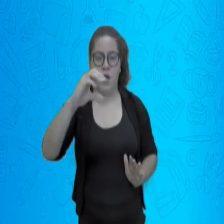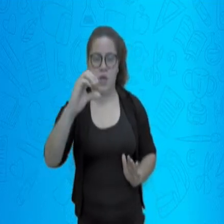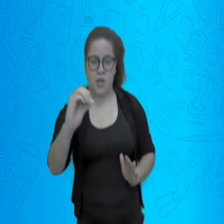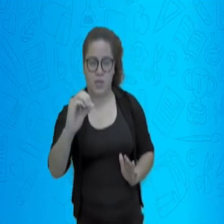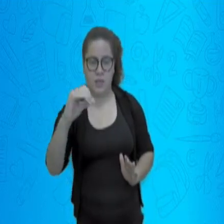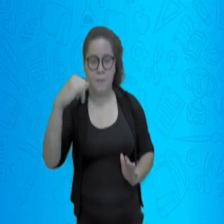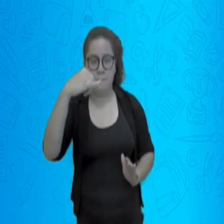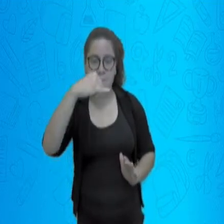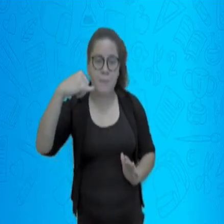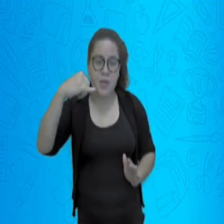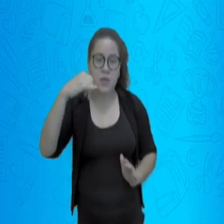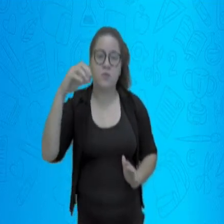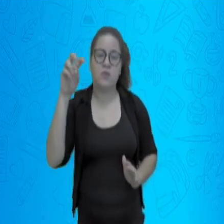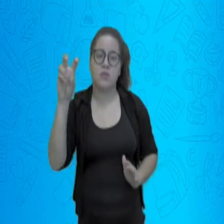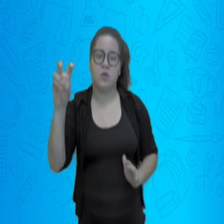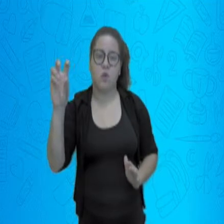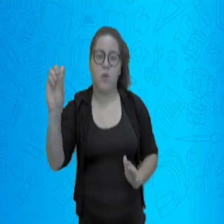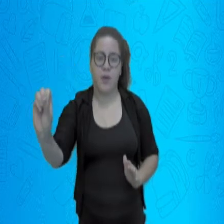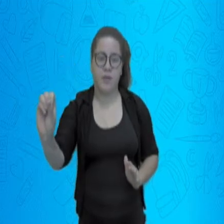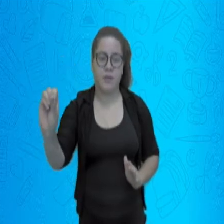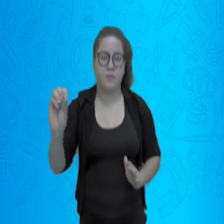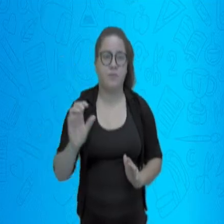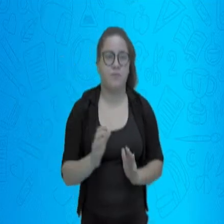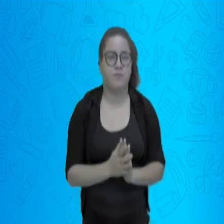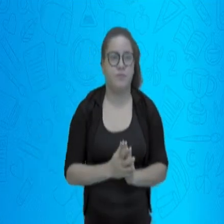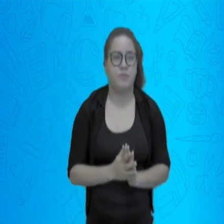Olha aqui. Gente,